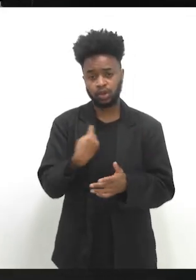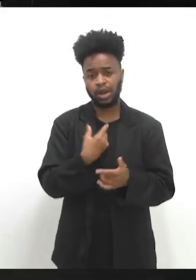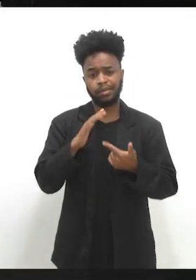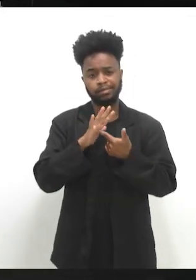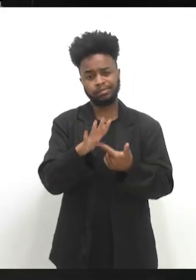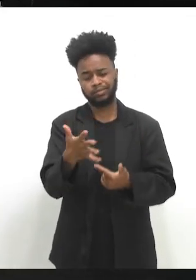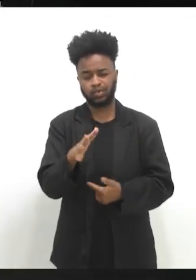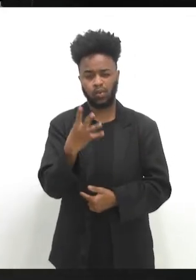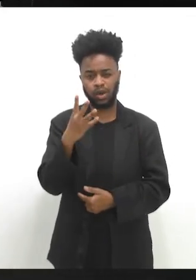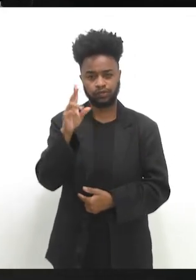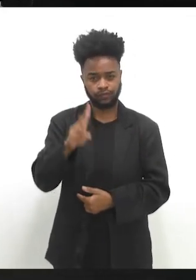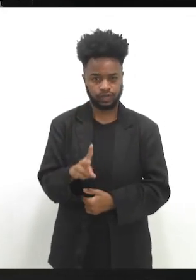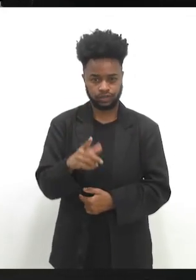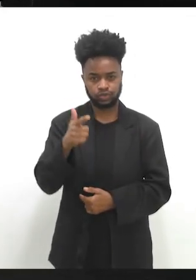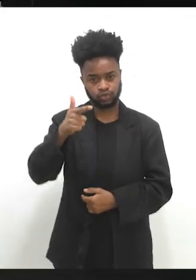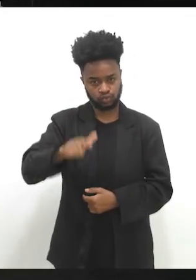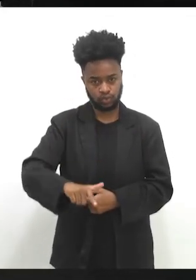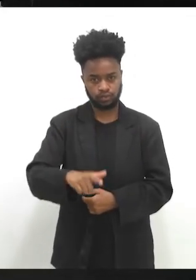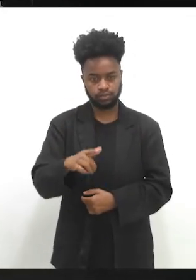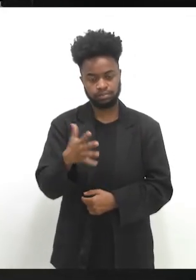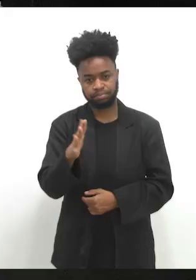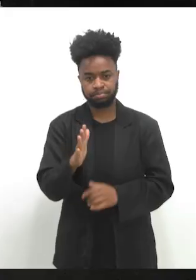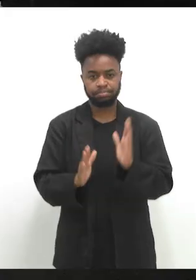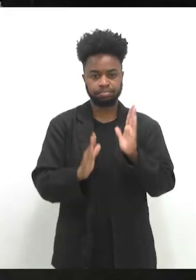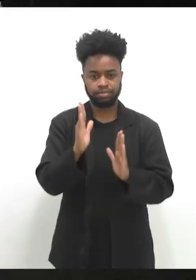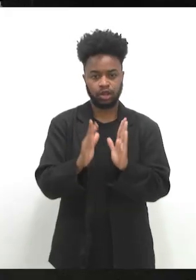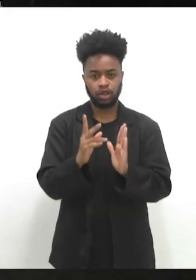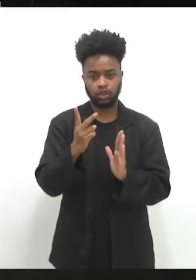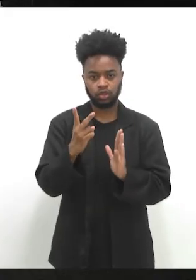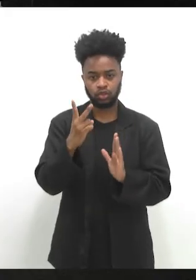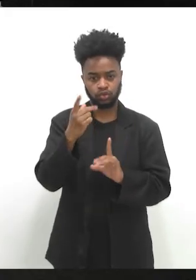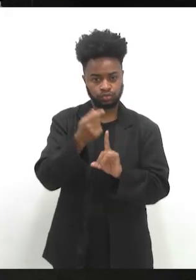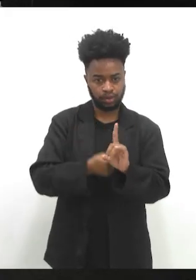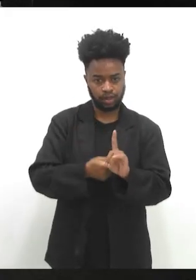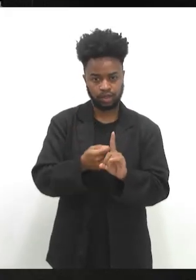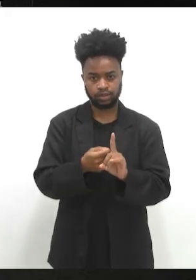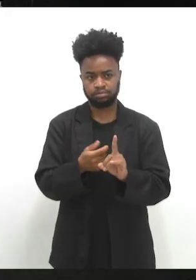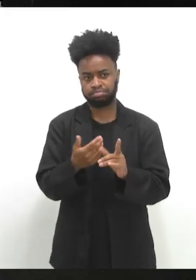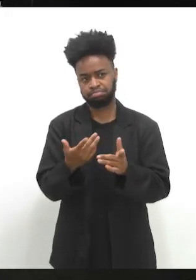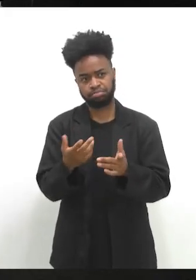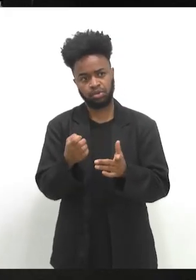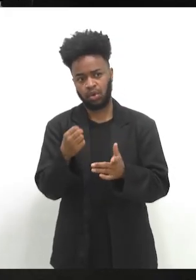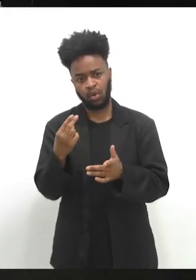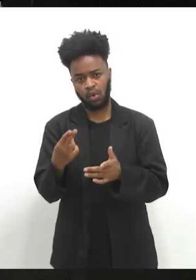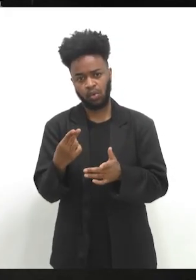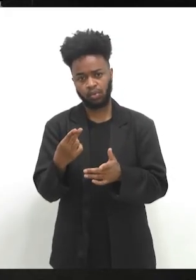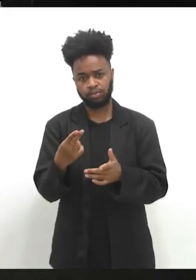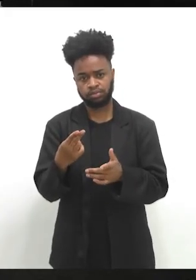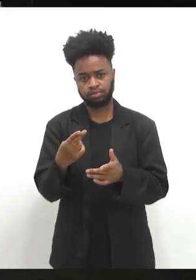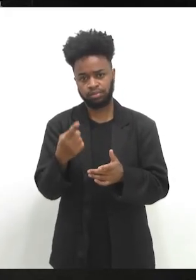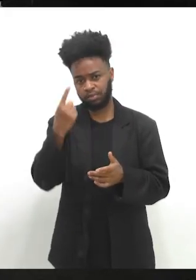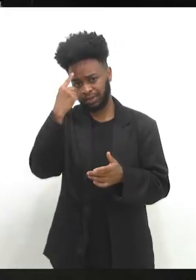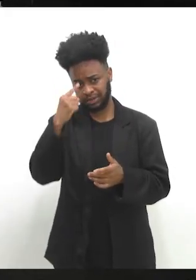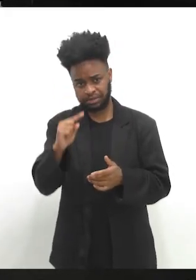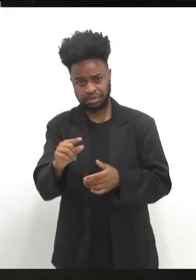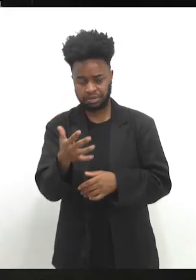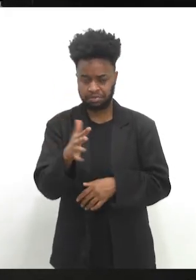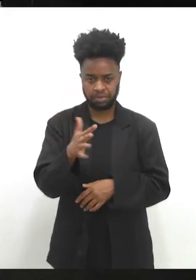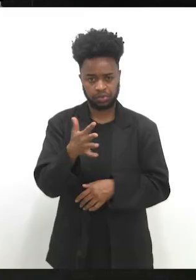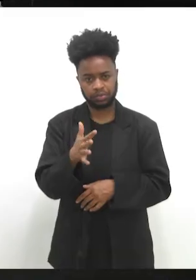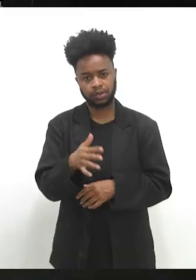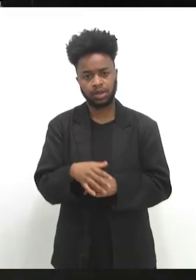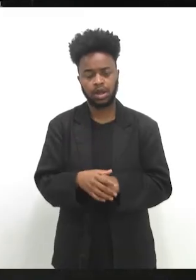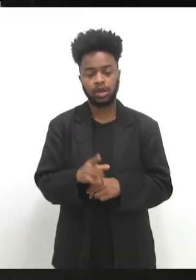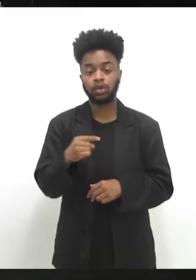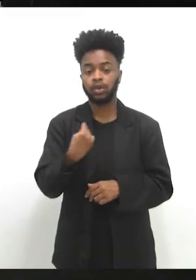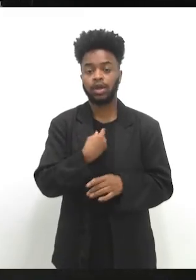gente repete pelo menos 4 vezes. Então a gente tem ao longo de 2 meses, 2 vezes por mês, ou então uma vez para cada semana, que daria um mês, mas